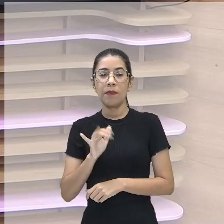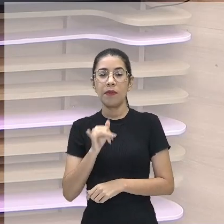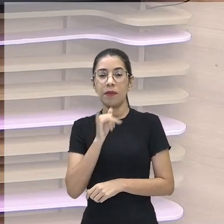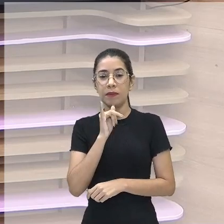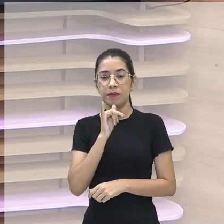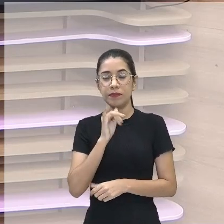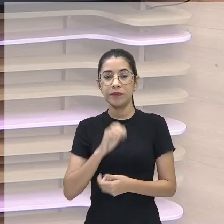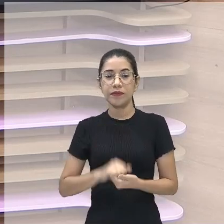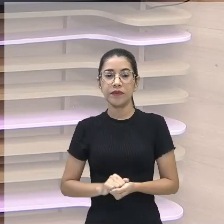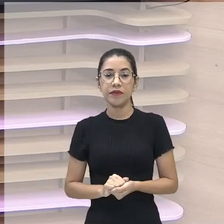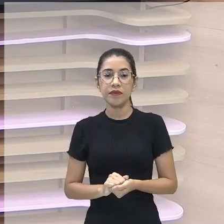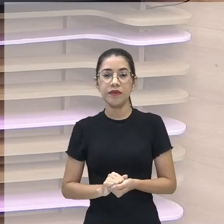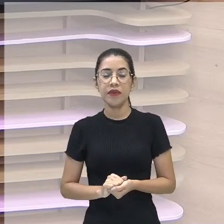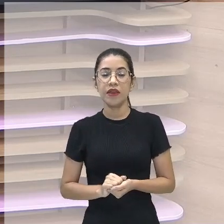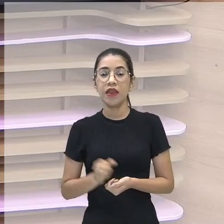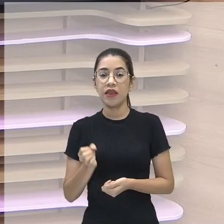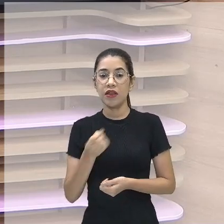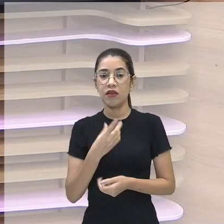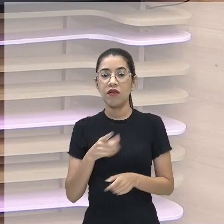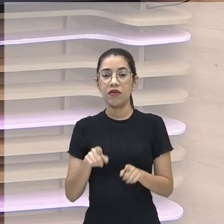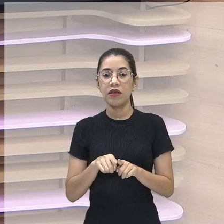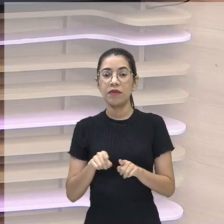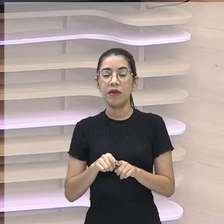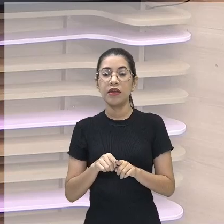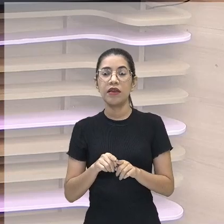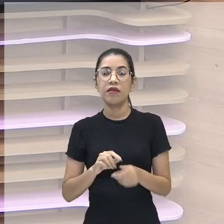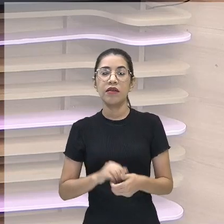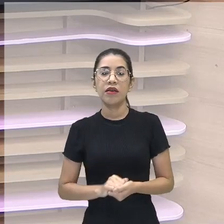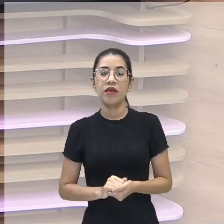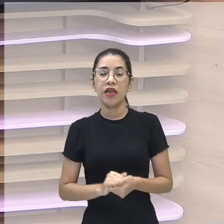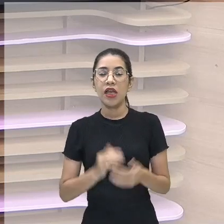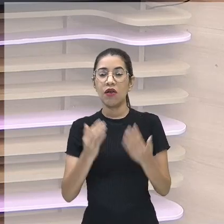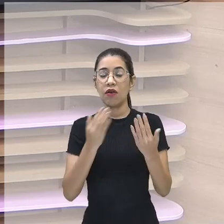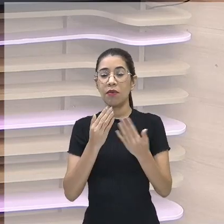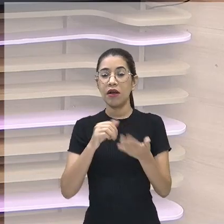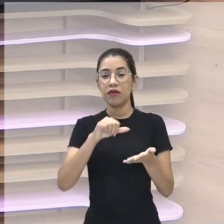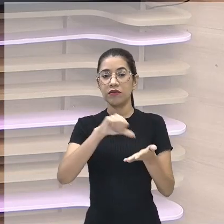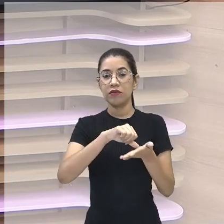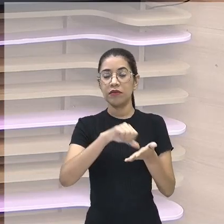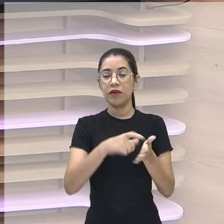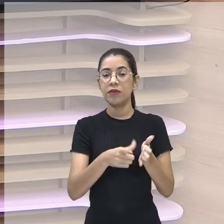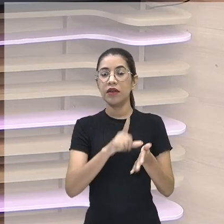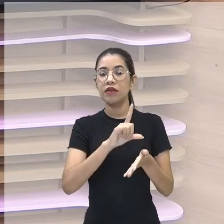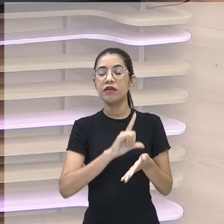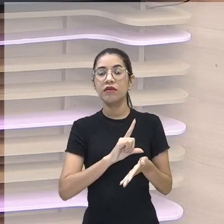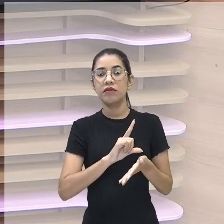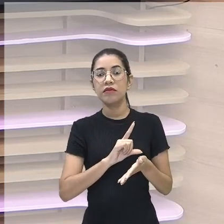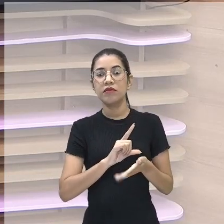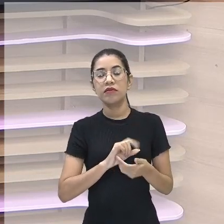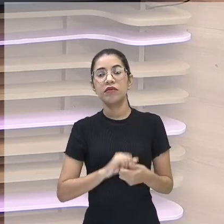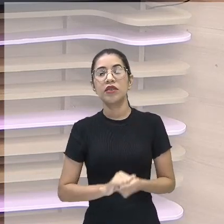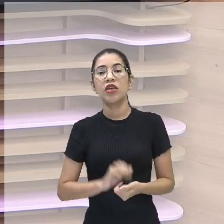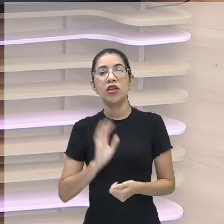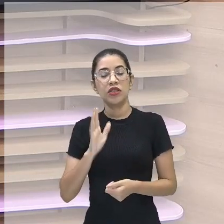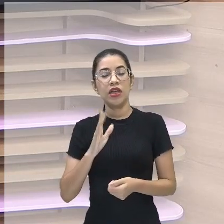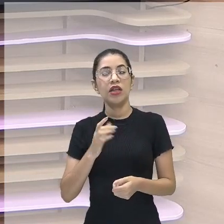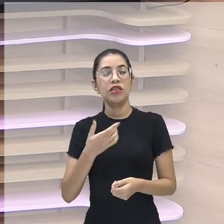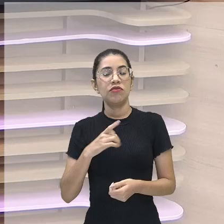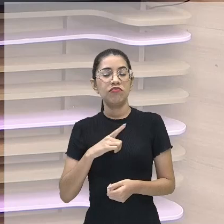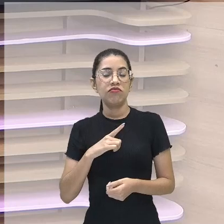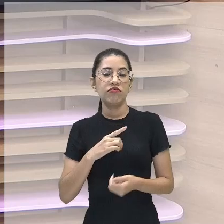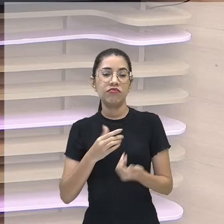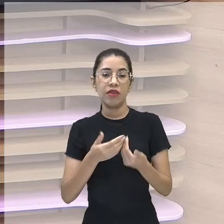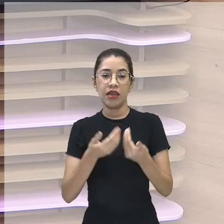aula, que é a regionalização atual, né? Mas com aquele mapa anterior que a gente verificou. Ali ele já estava delimitado, né? Cada uma